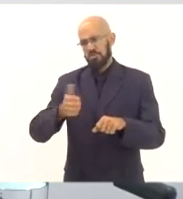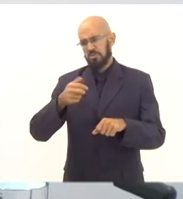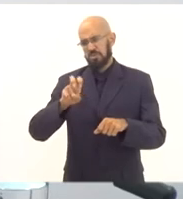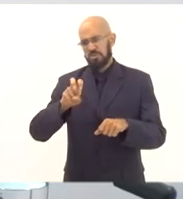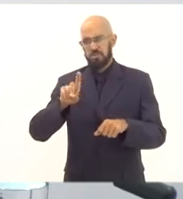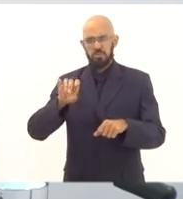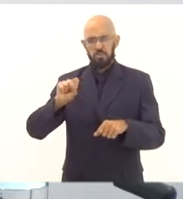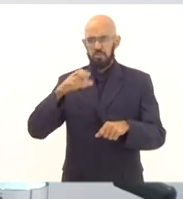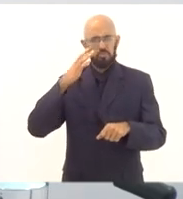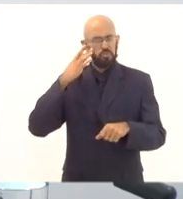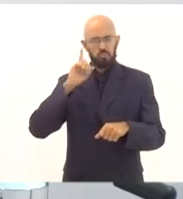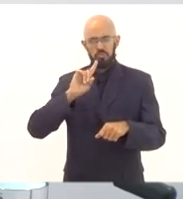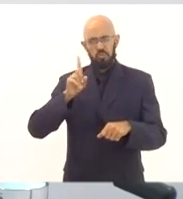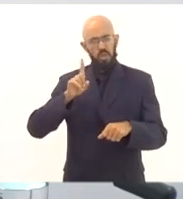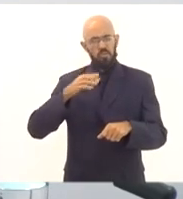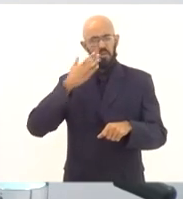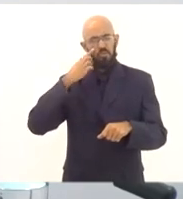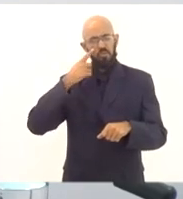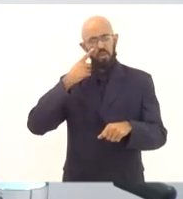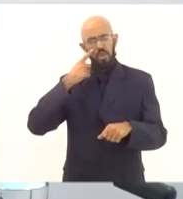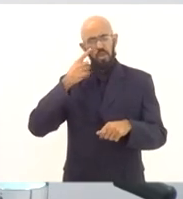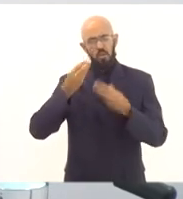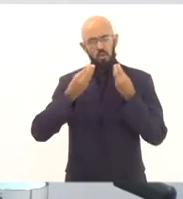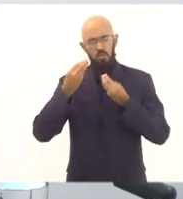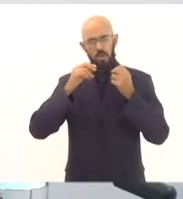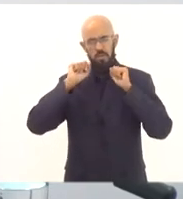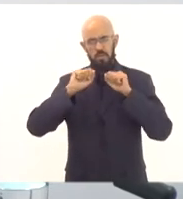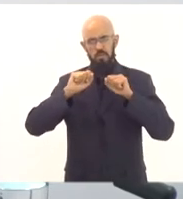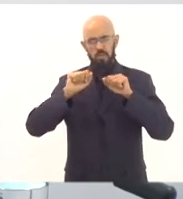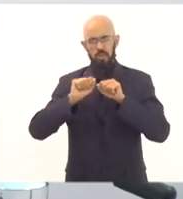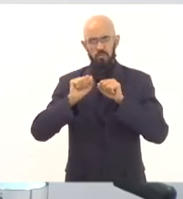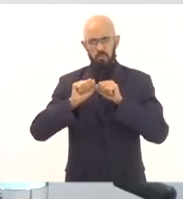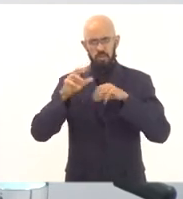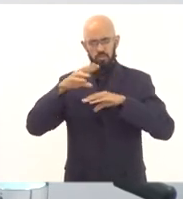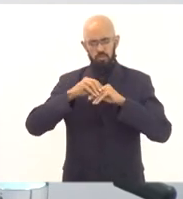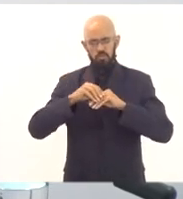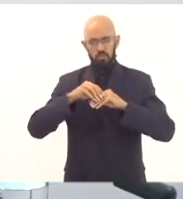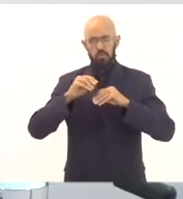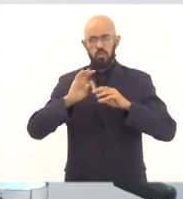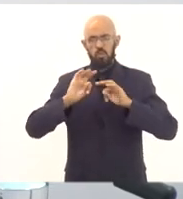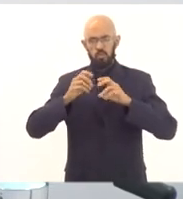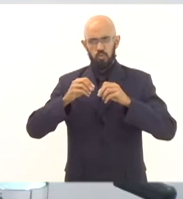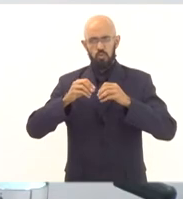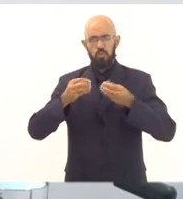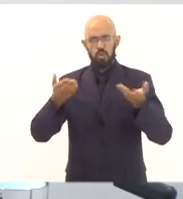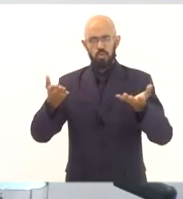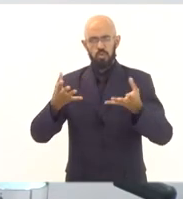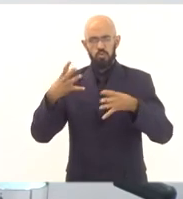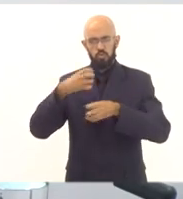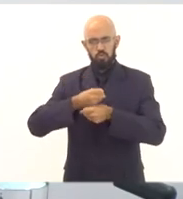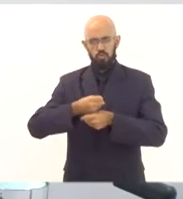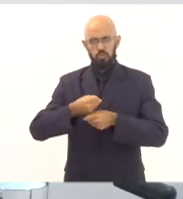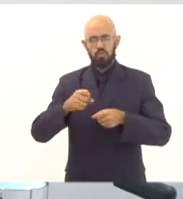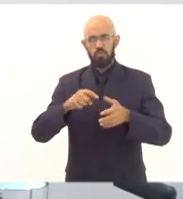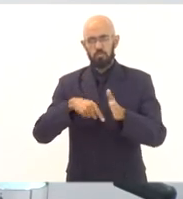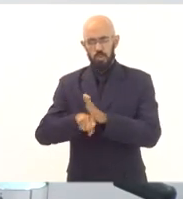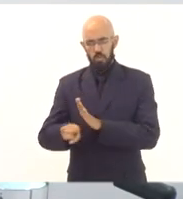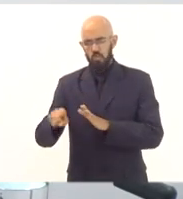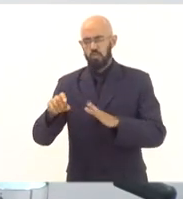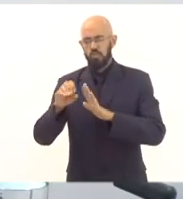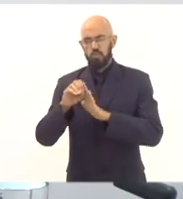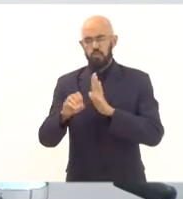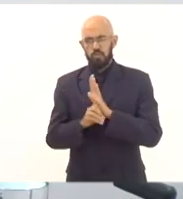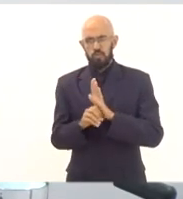enfim ver como é que melhor Assessoria agrega com que a gente já conseguiu acumular no dia de hoje de perguntas eu